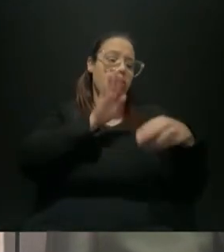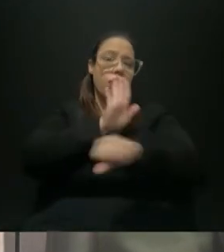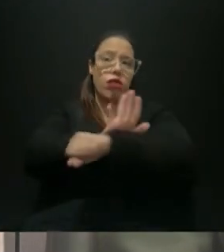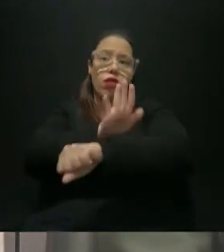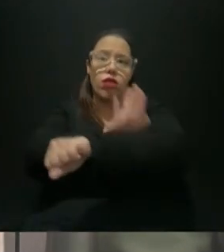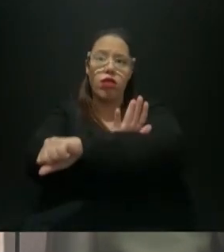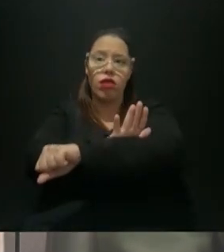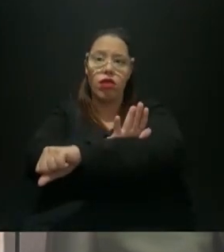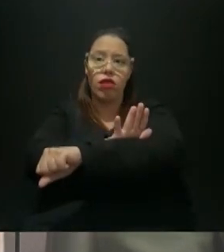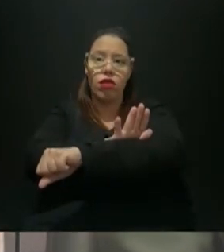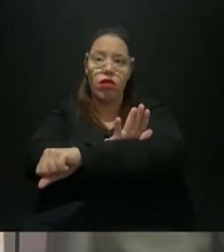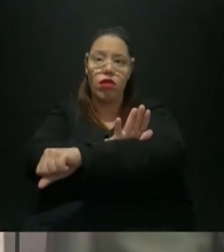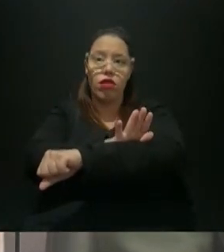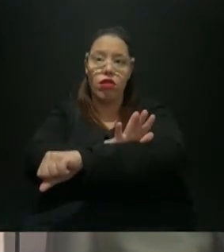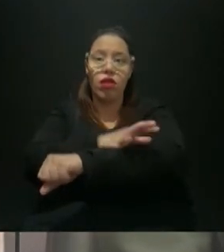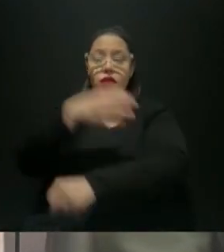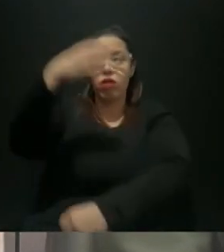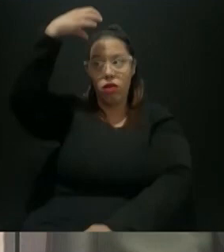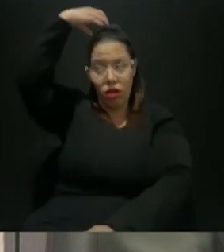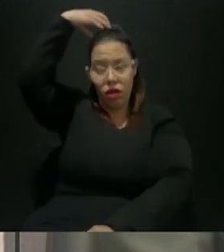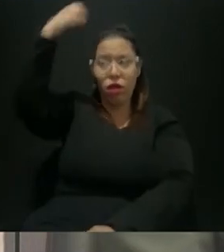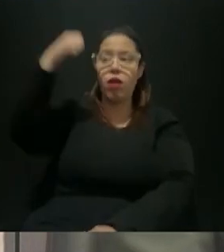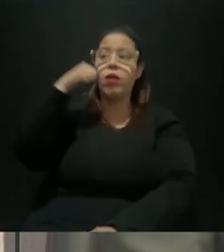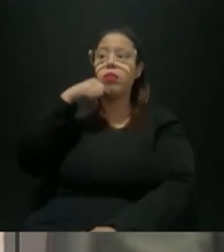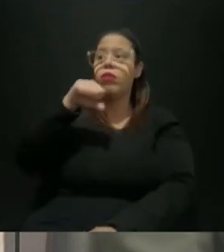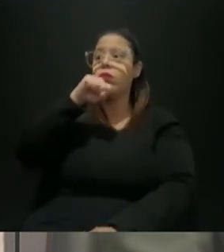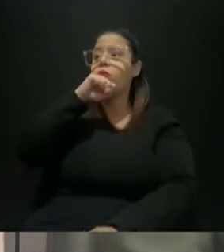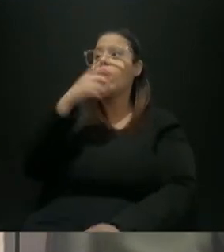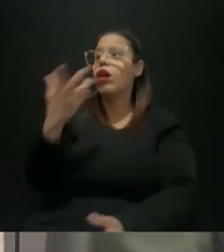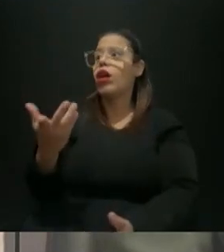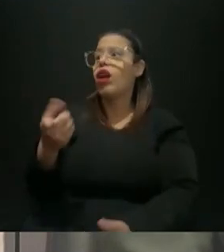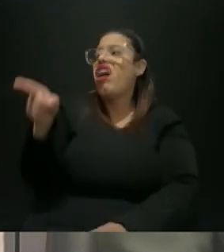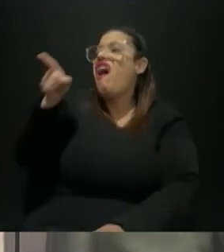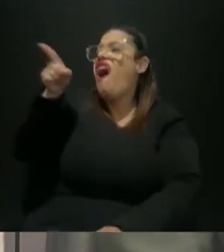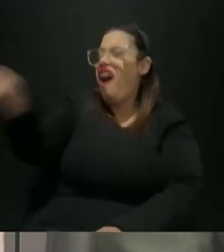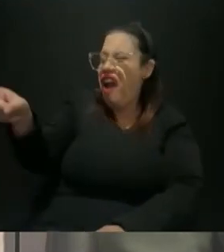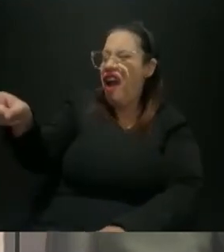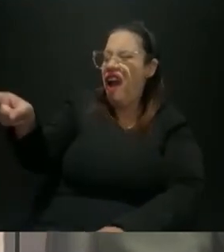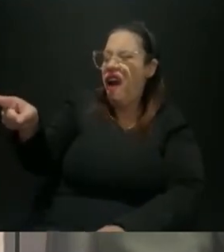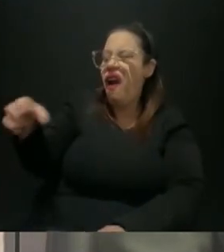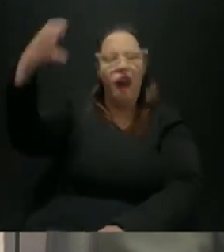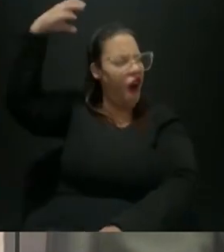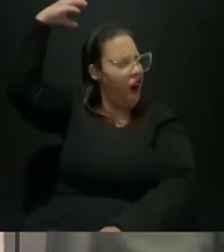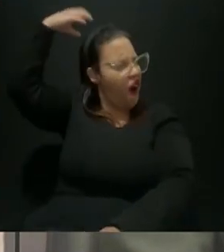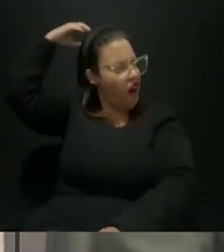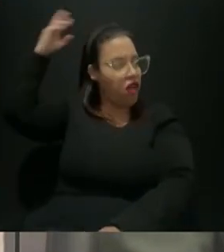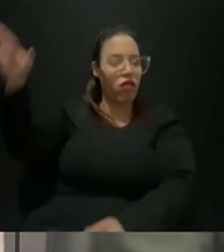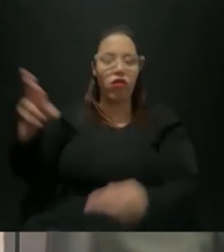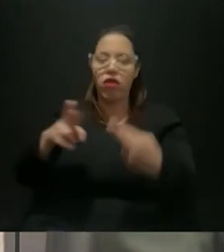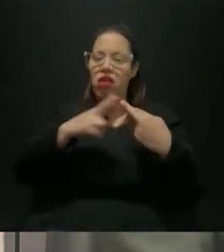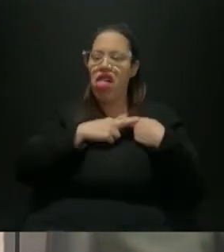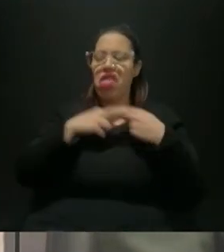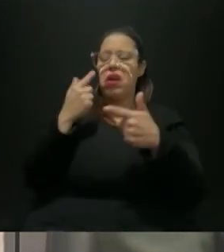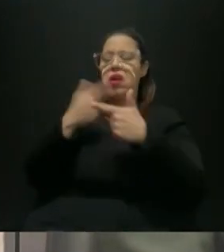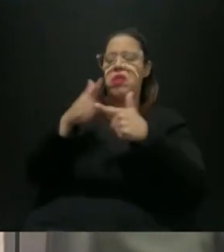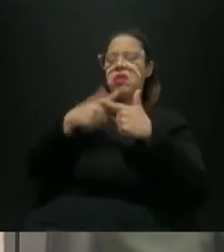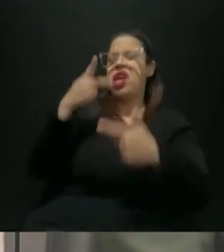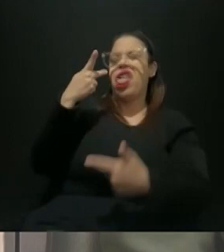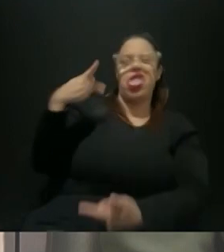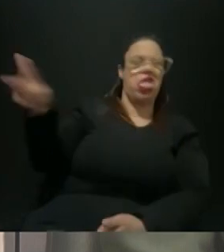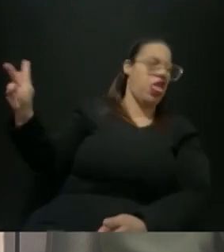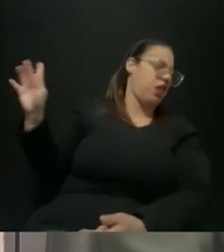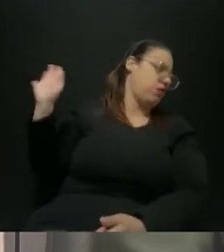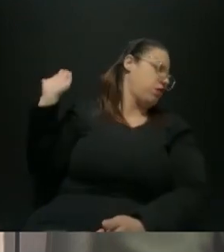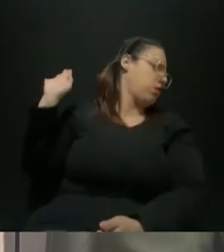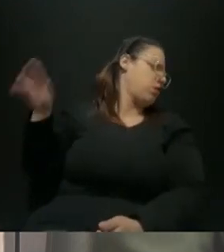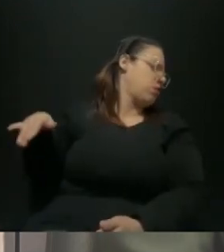de culpa até na mãe. Sim. Então ela era a responsável e o problema era dela. Com o